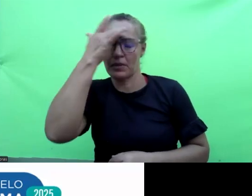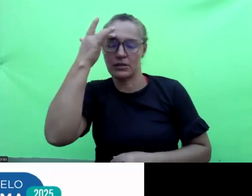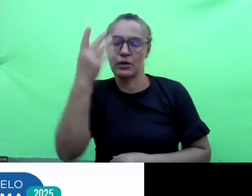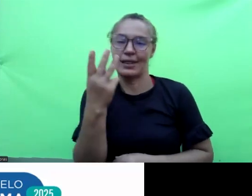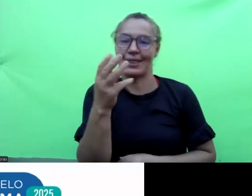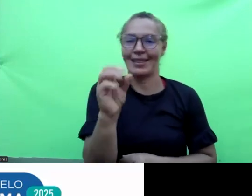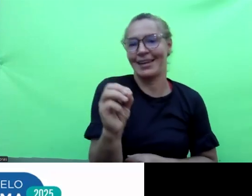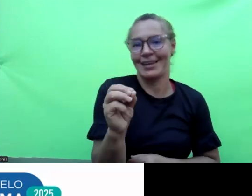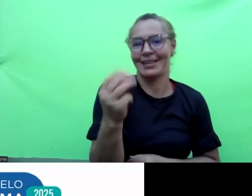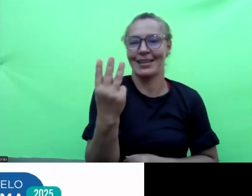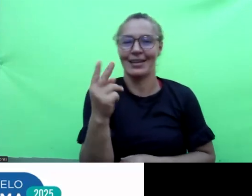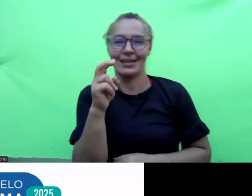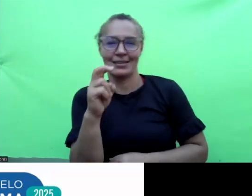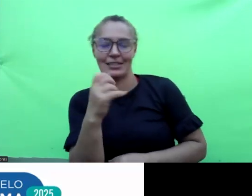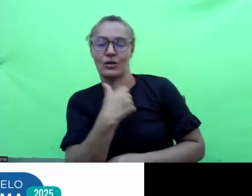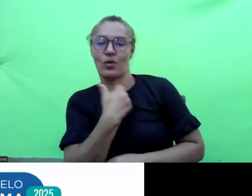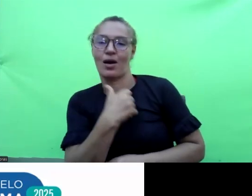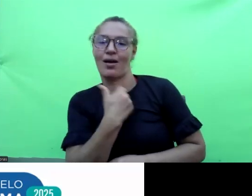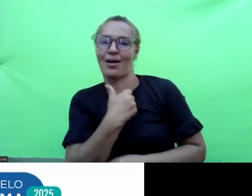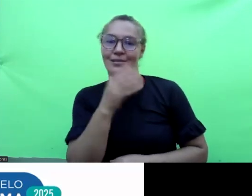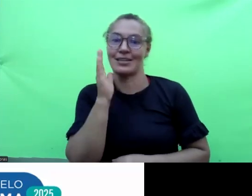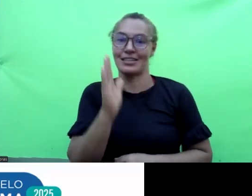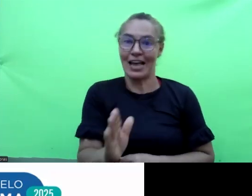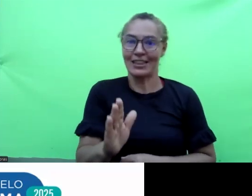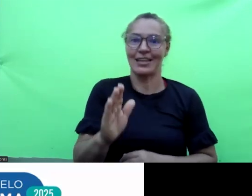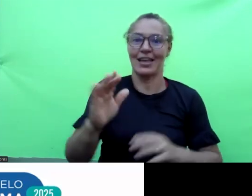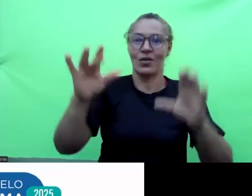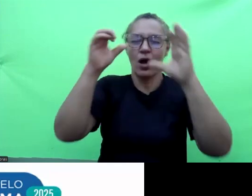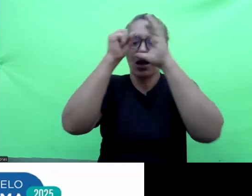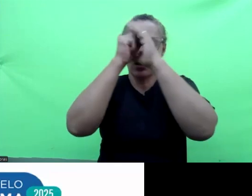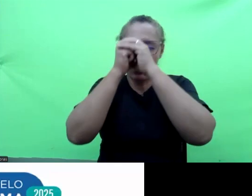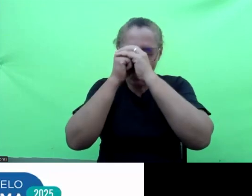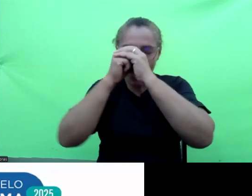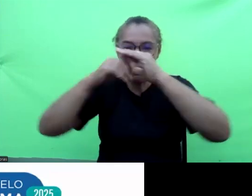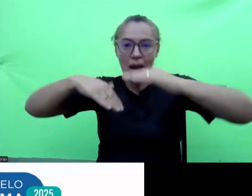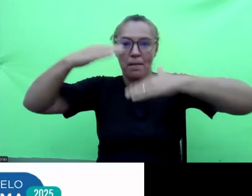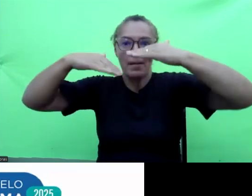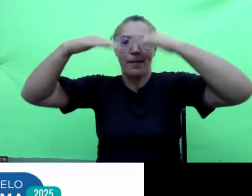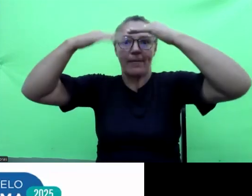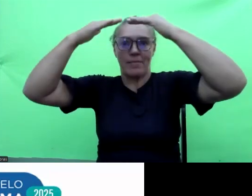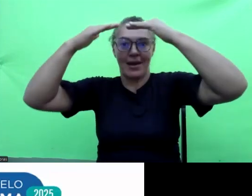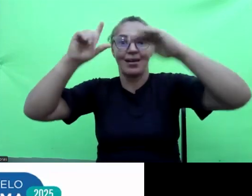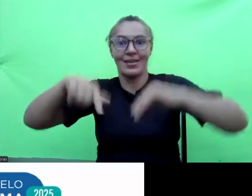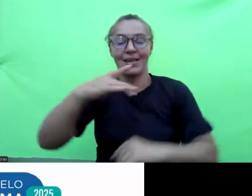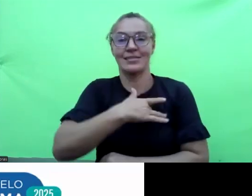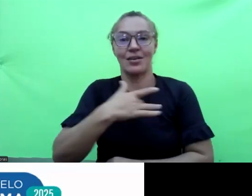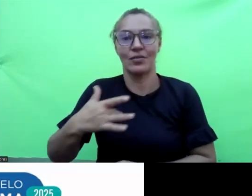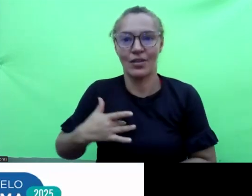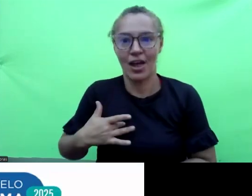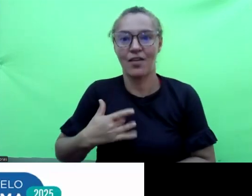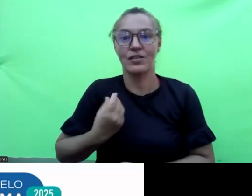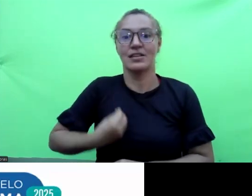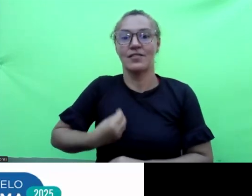anos, se ela já tem um glaucoma muito avançado e ela é uma pessoa saudável, vamos imaginar que ela viva mais 40